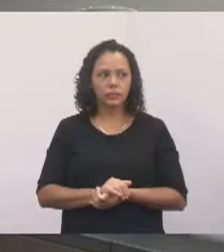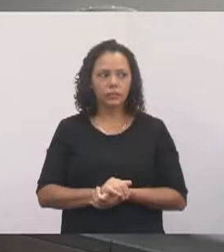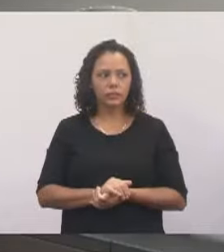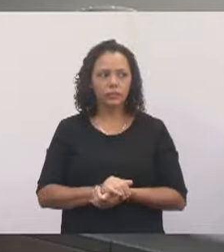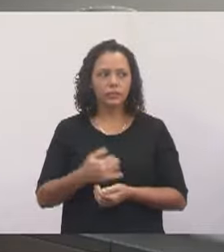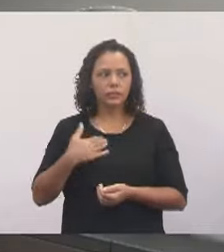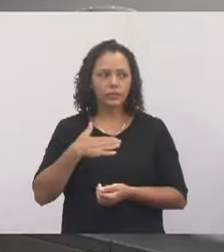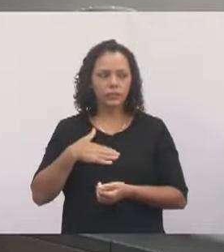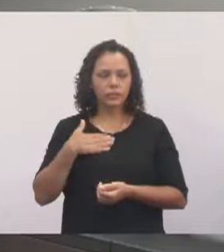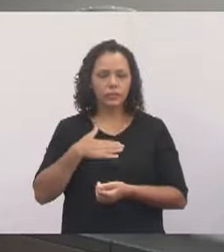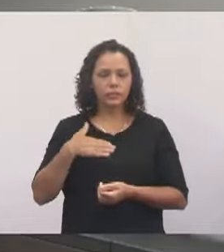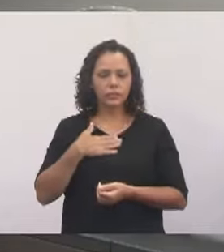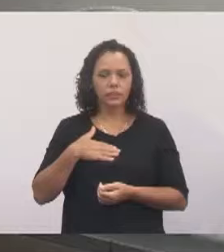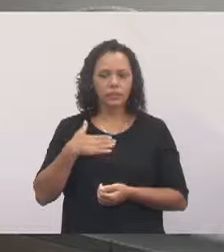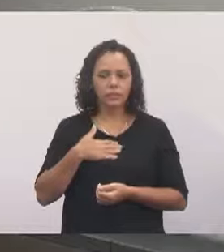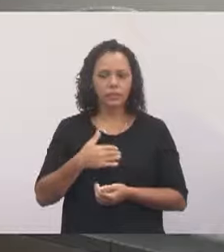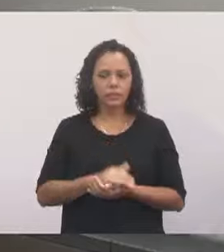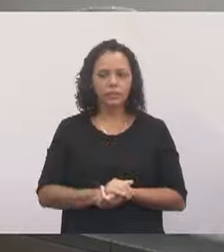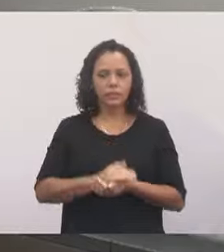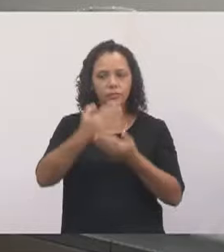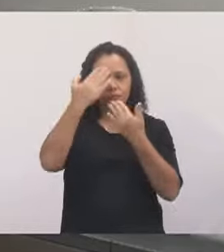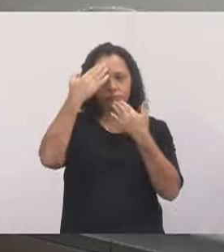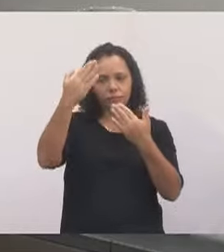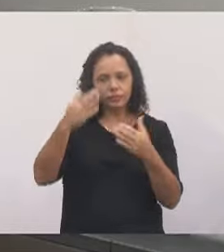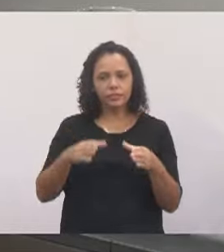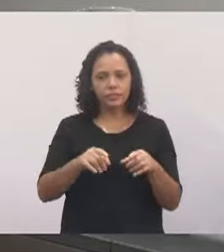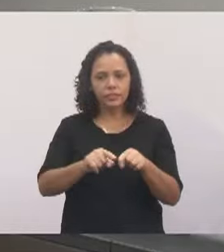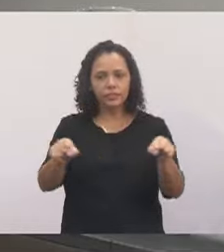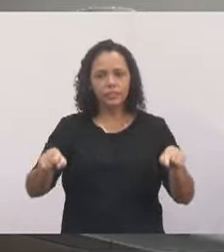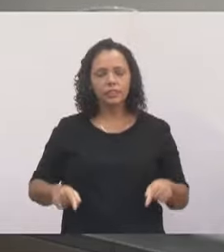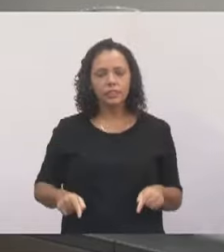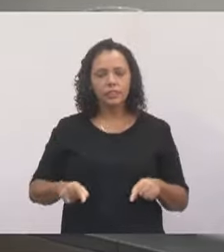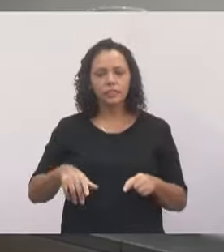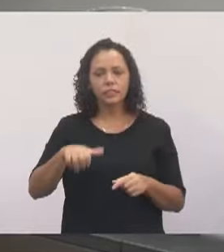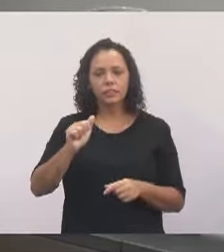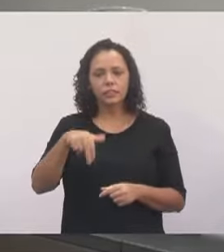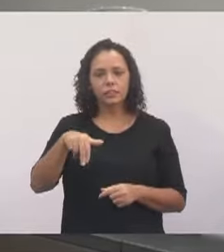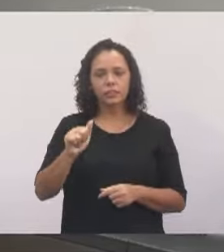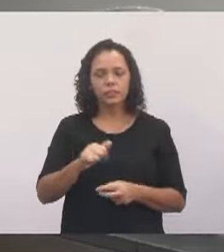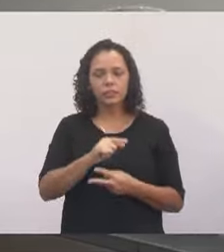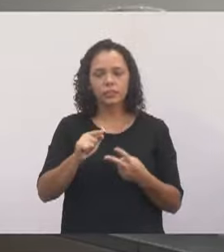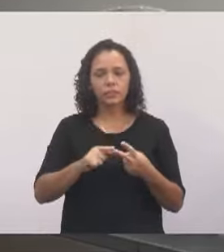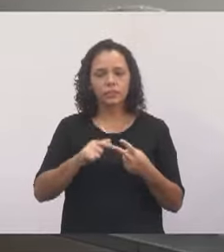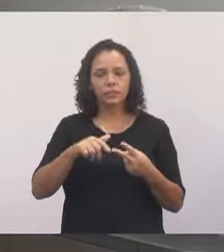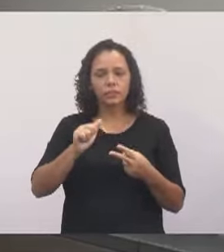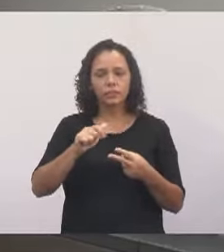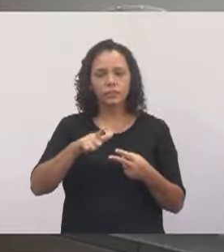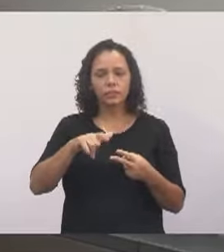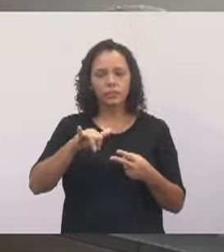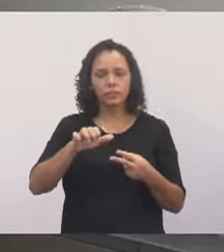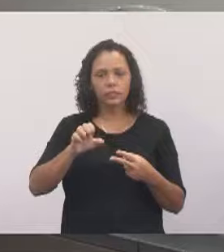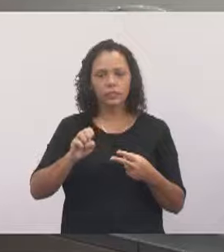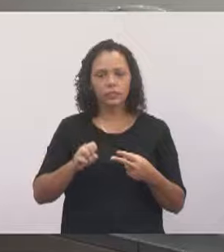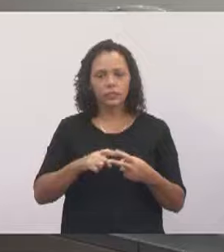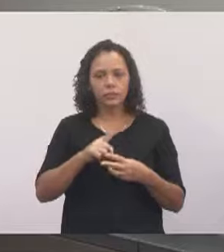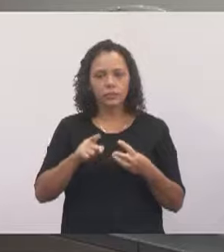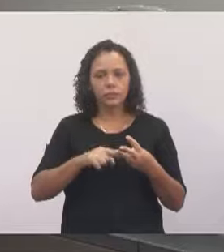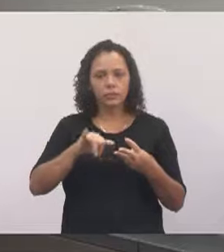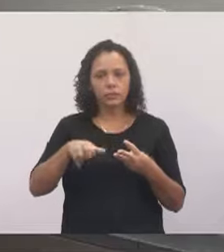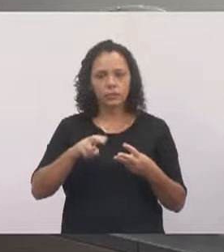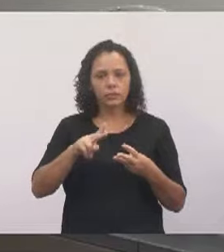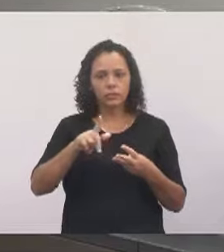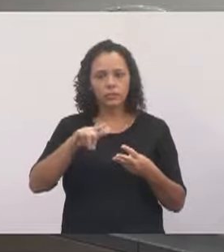ao meu gabinete, né, através da Ana Paula, da Laís, da Júlia e também